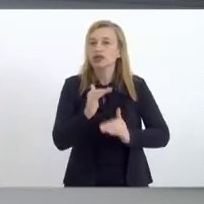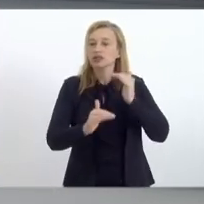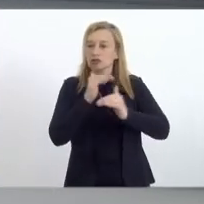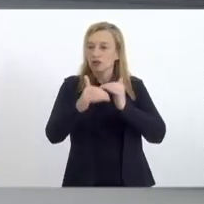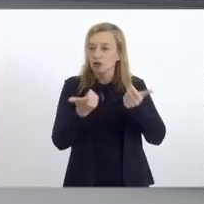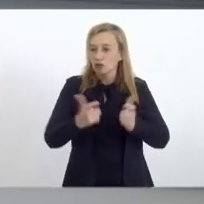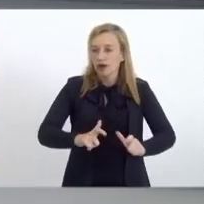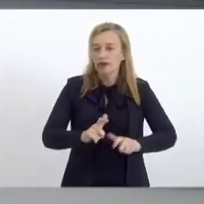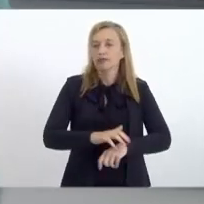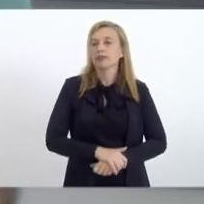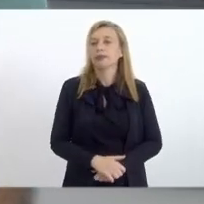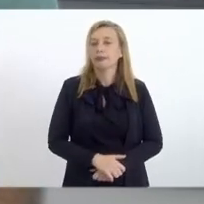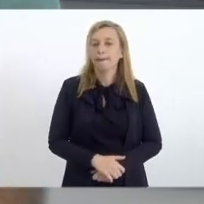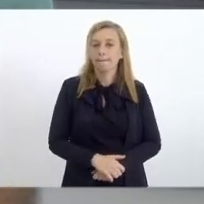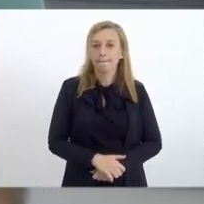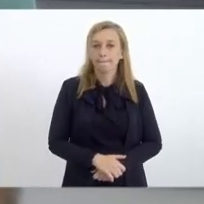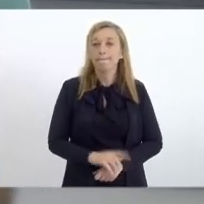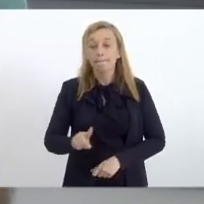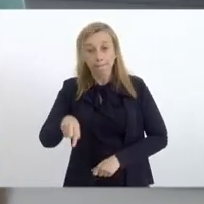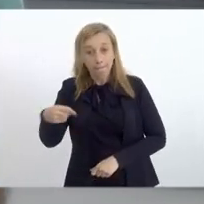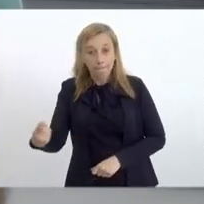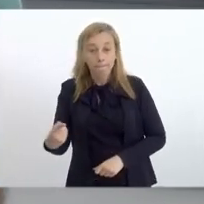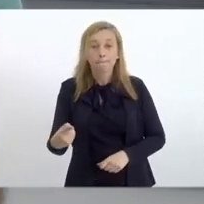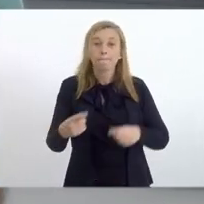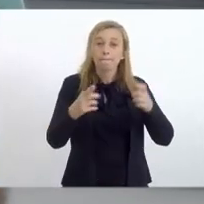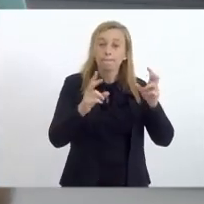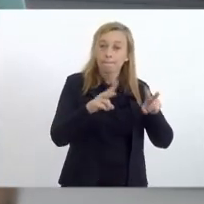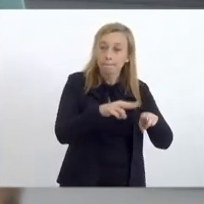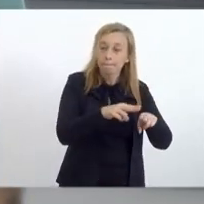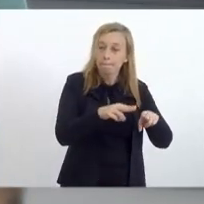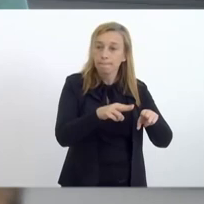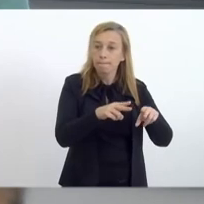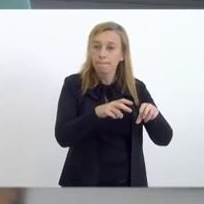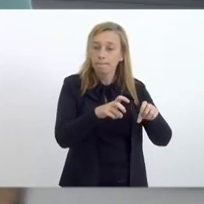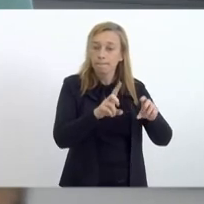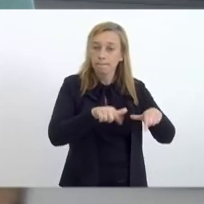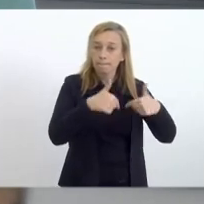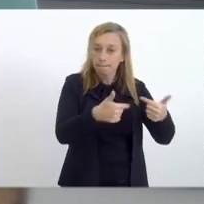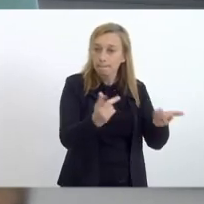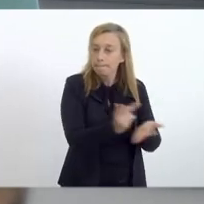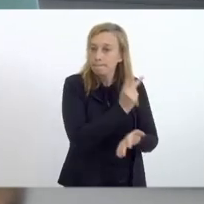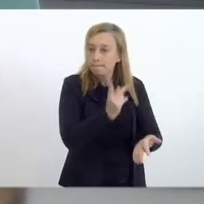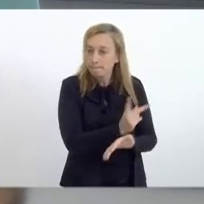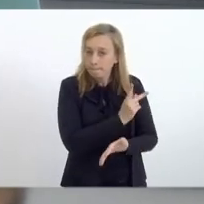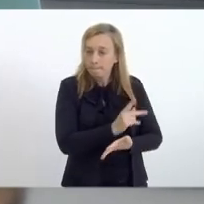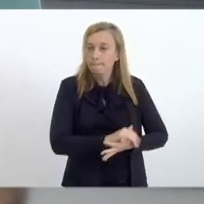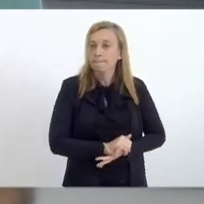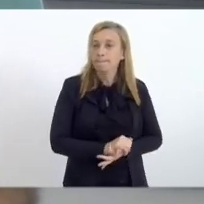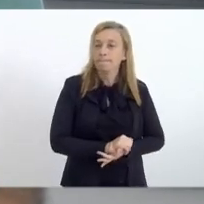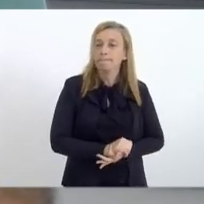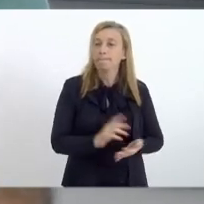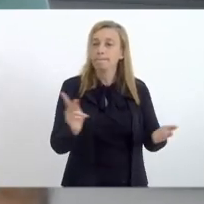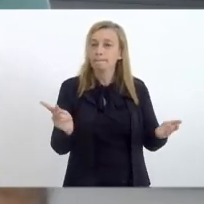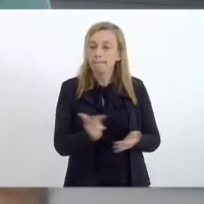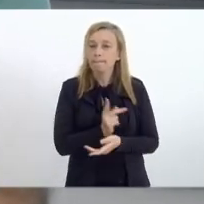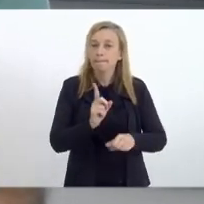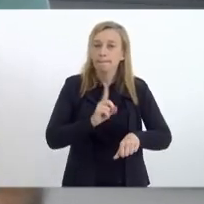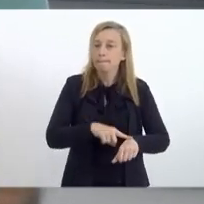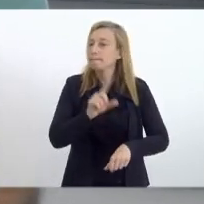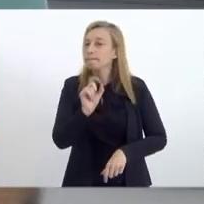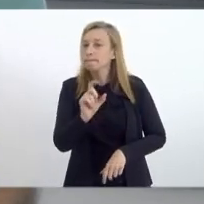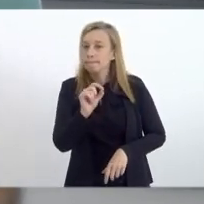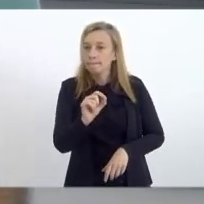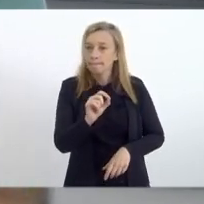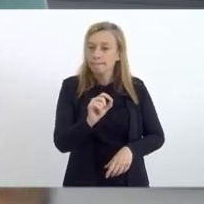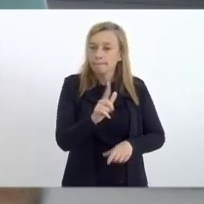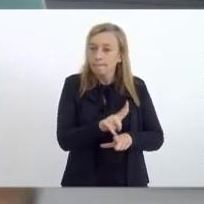região. Outro fator negativo é a evasão do corpo de servidores, que está ocorrendo nesse exato momento. A